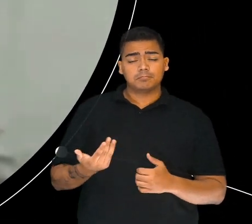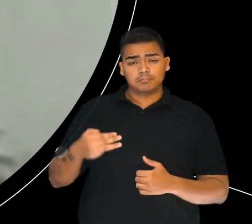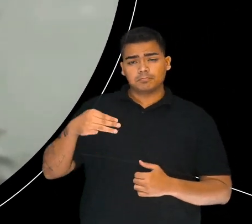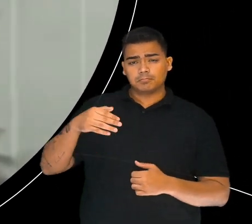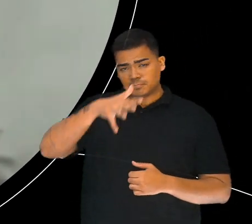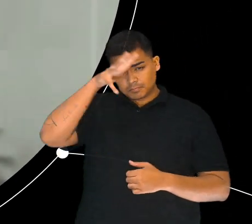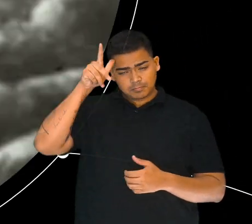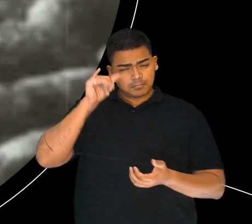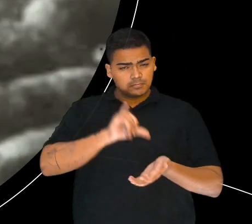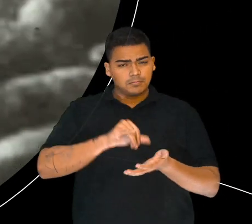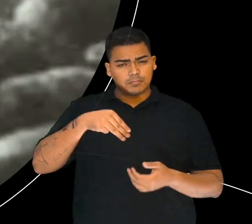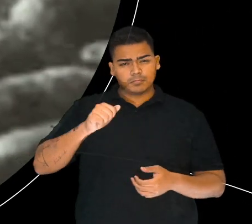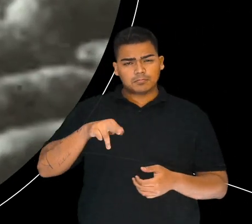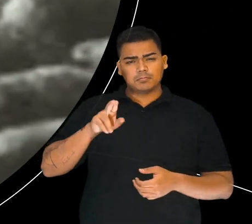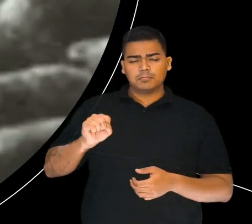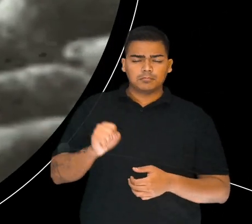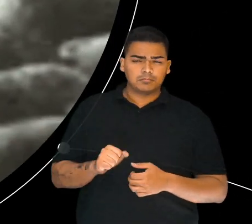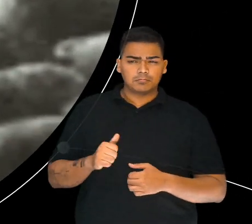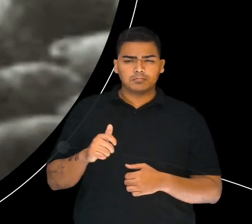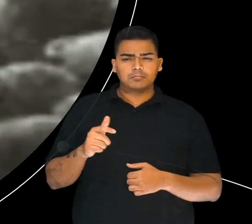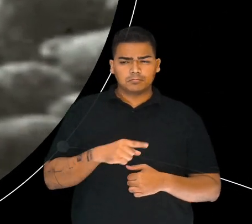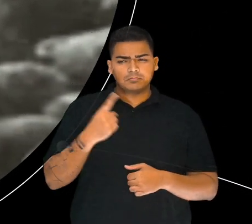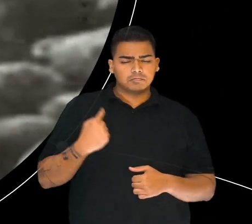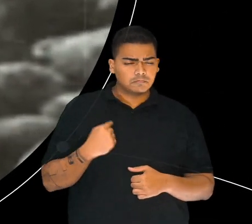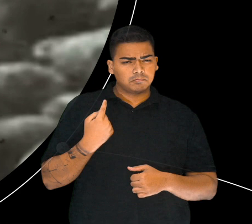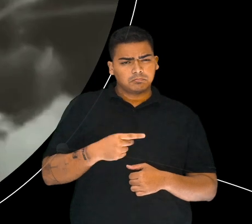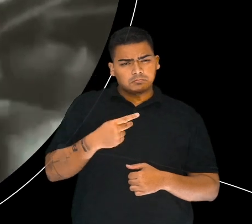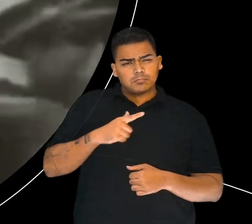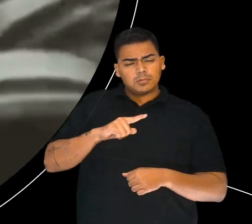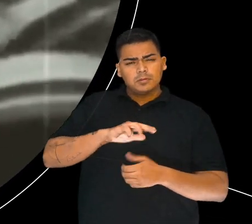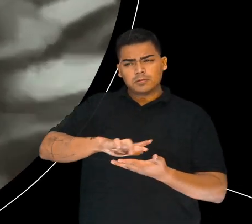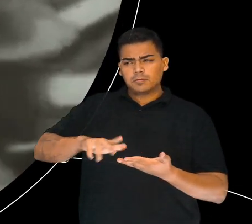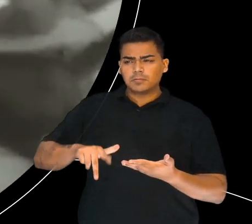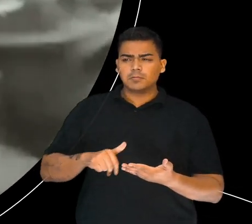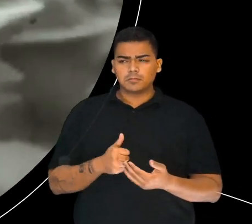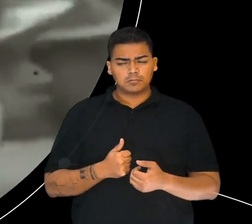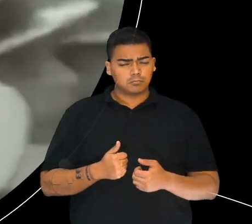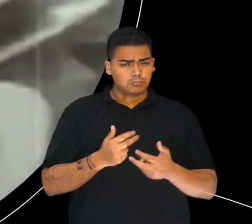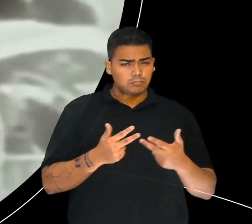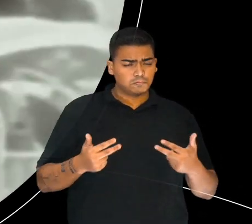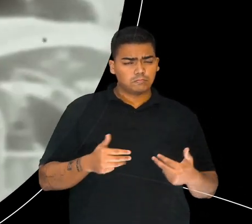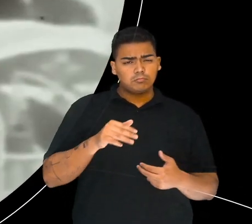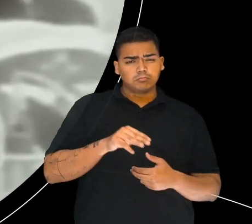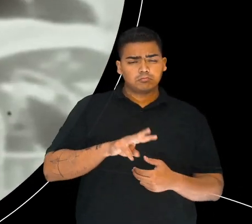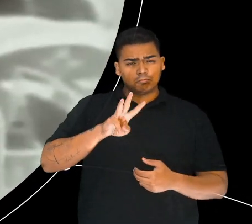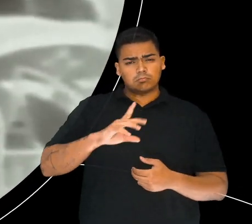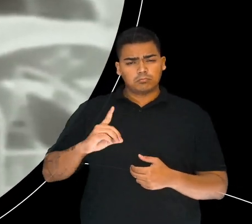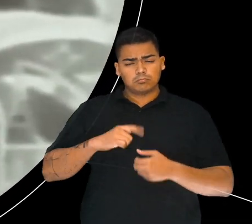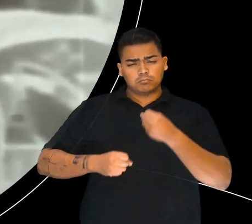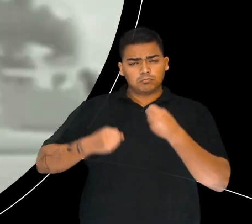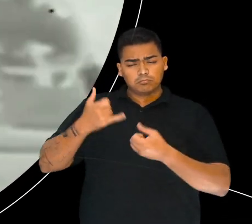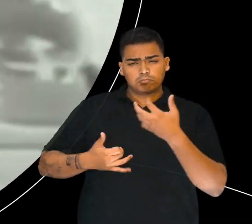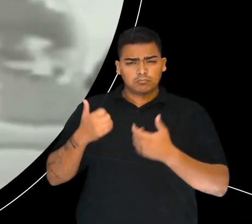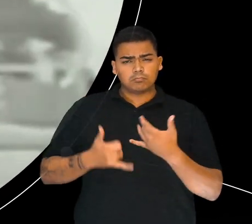assim, ciclo da borracha, a gente tinha aqui na região quase a metade do PIB nacional, há muito tempo atrás. Meu pai